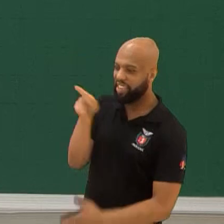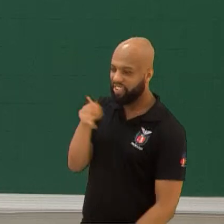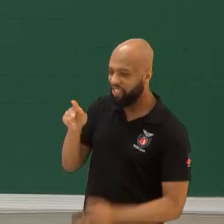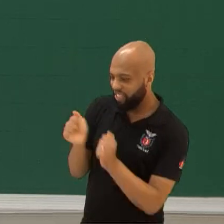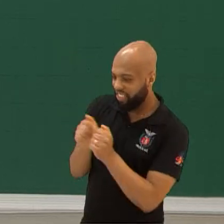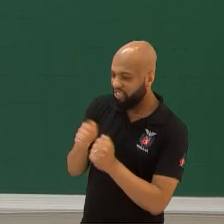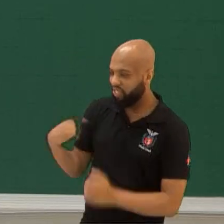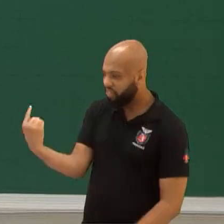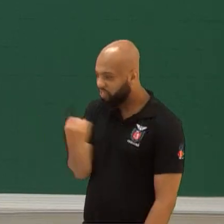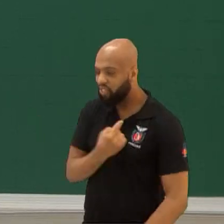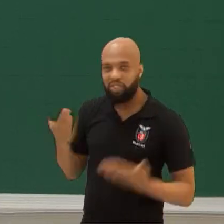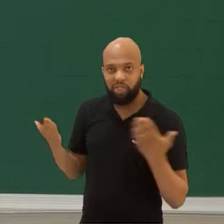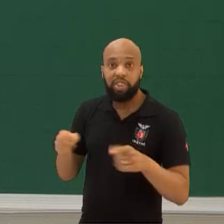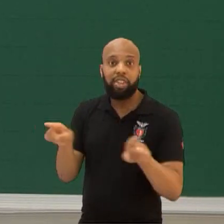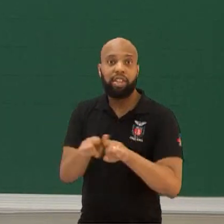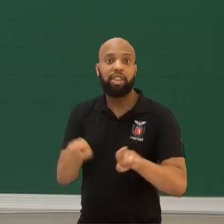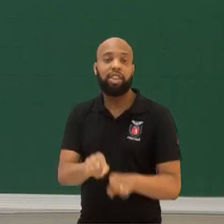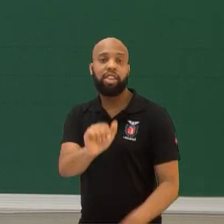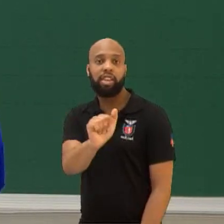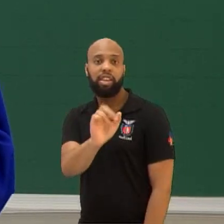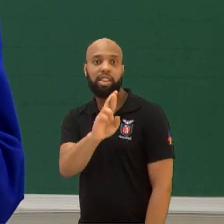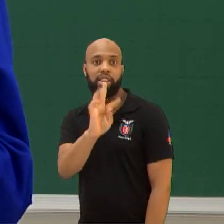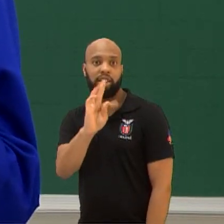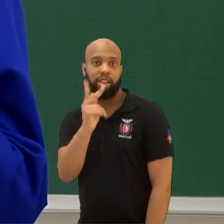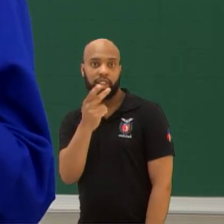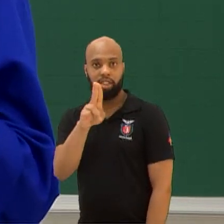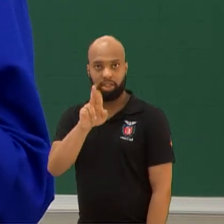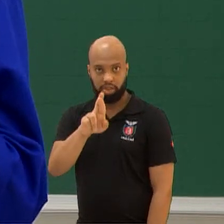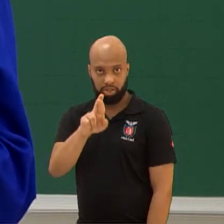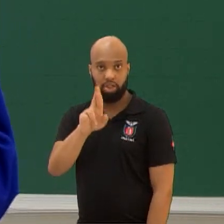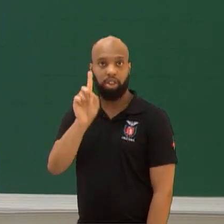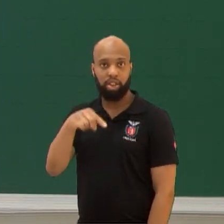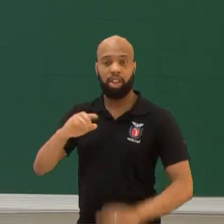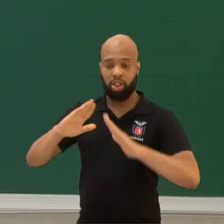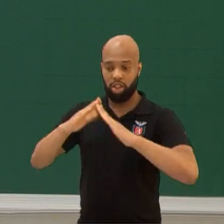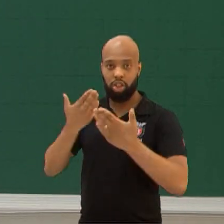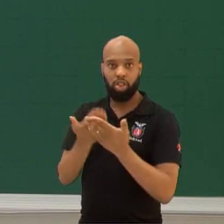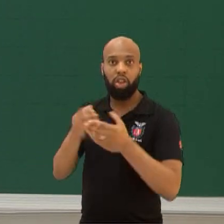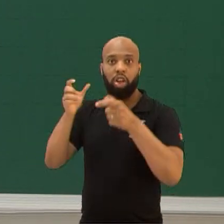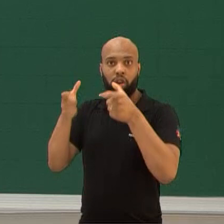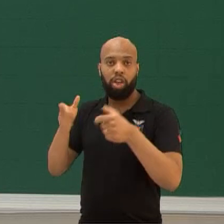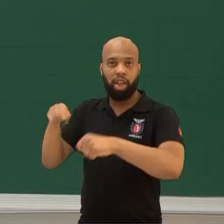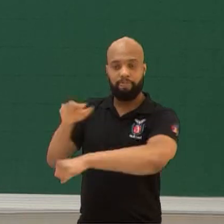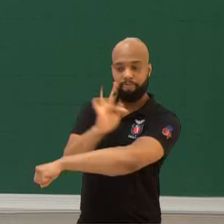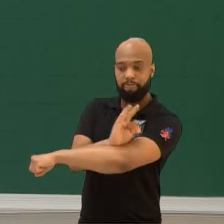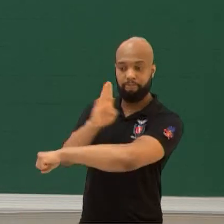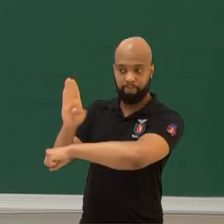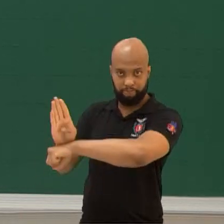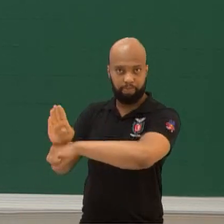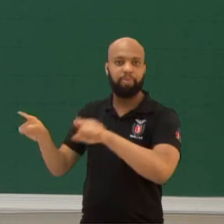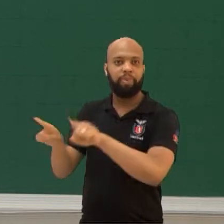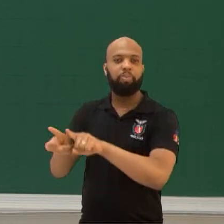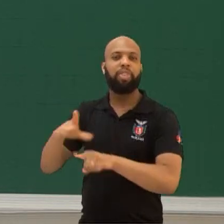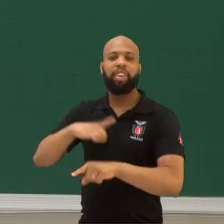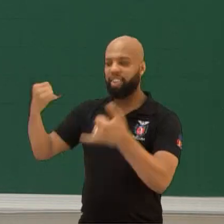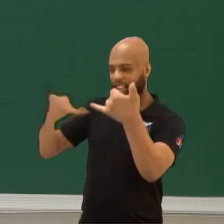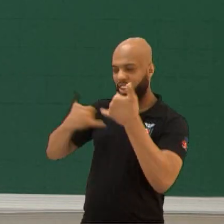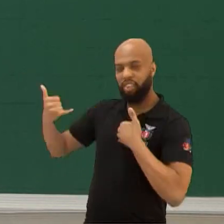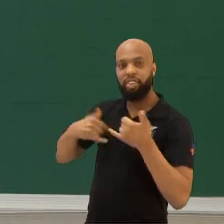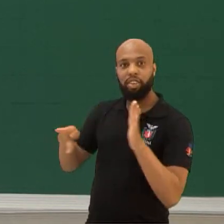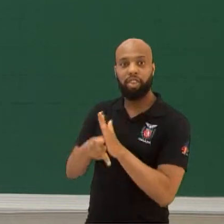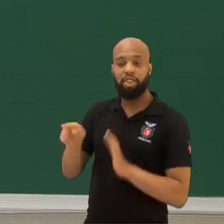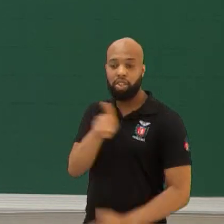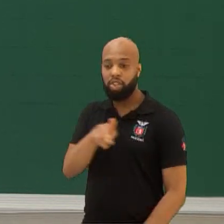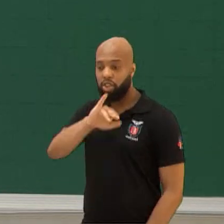por estar com a gente. O Arthur Oliveira Zanata, do Colégio Industrial de Francisco Beltrão. Eu tenho aqui um recado do professor